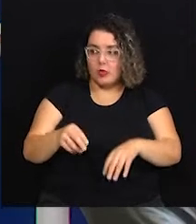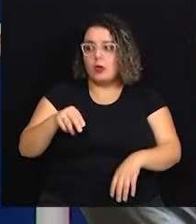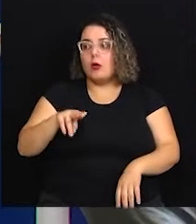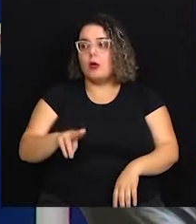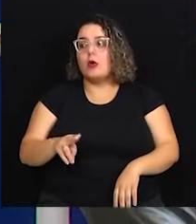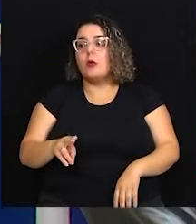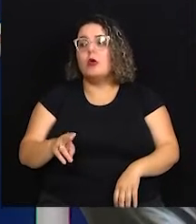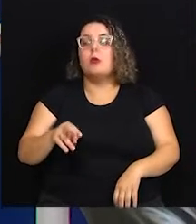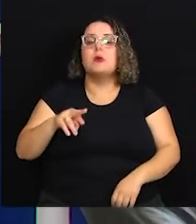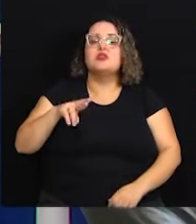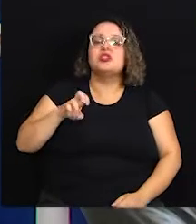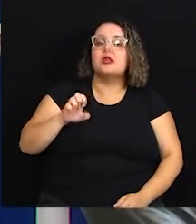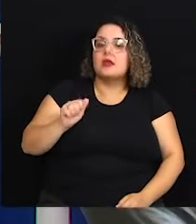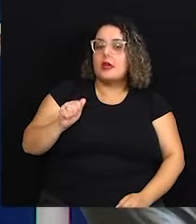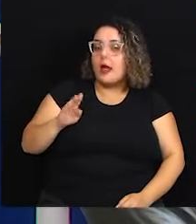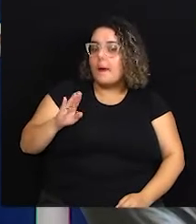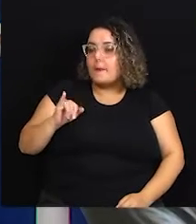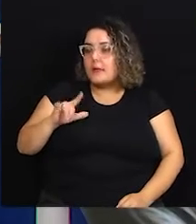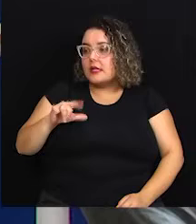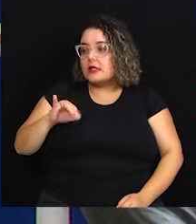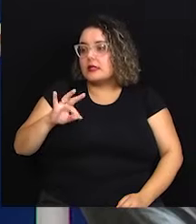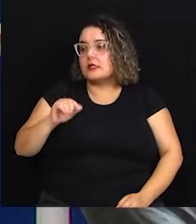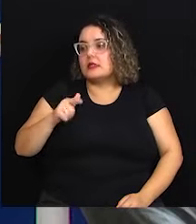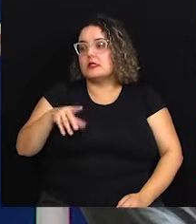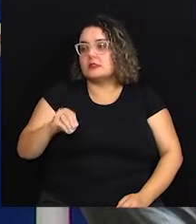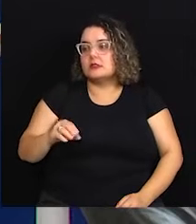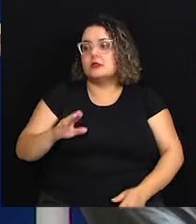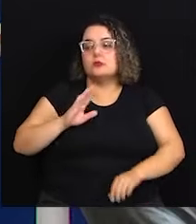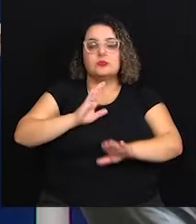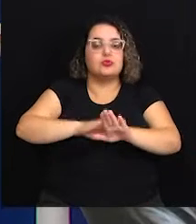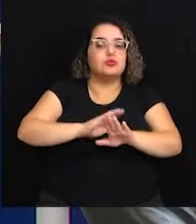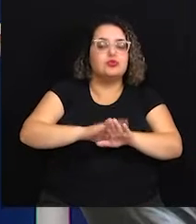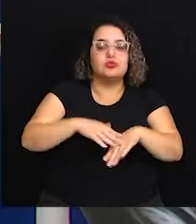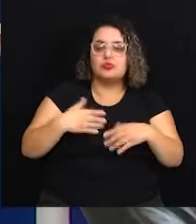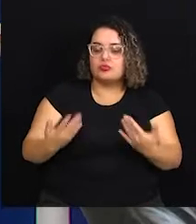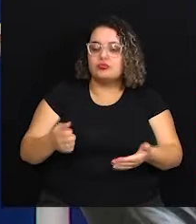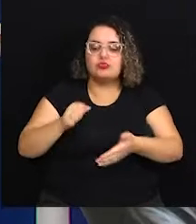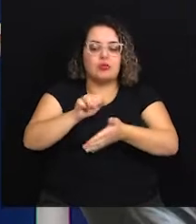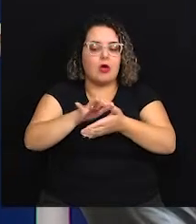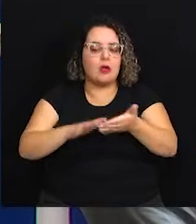mais de reabilitação, de atividades?